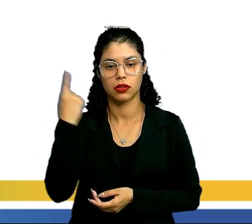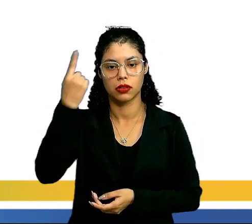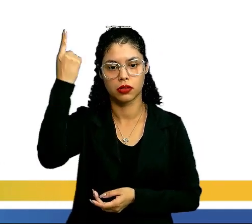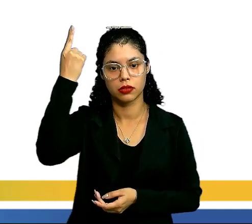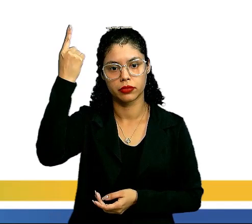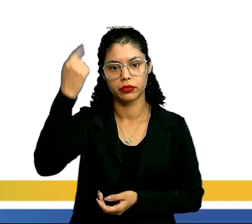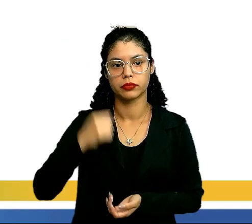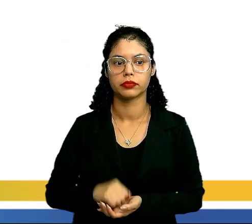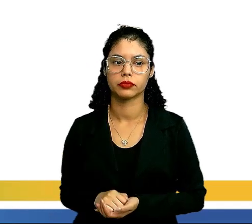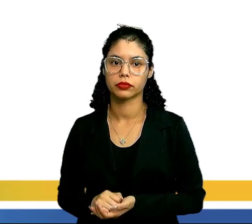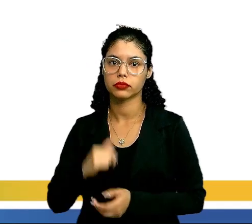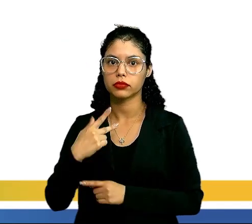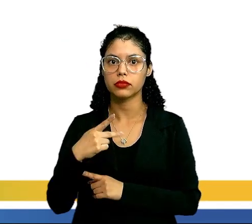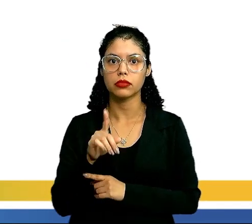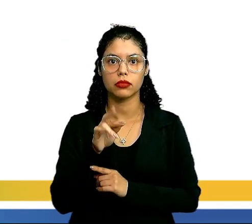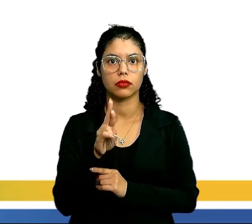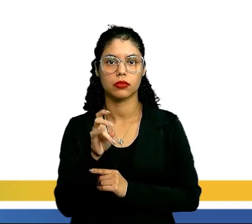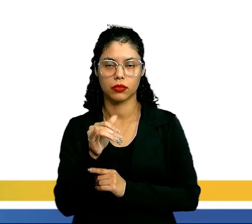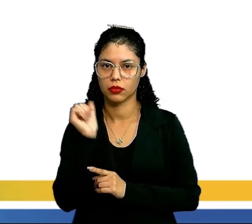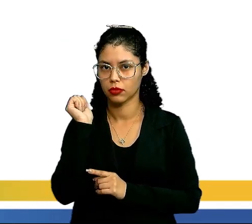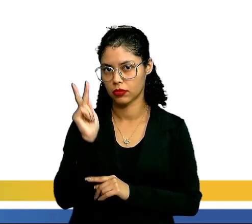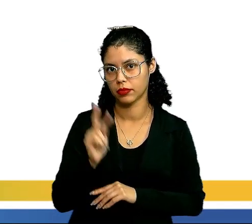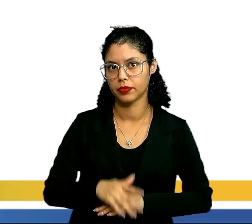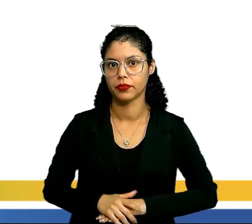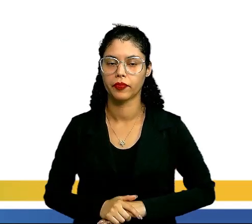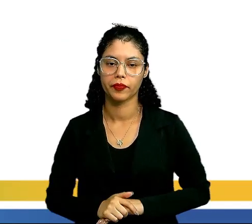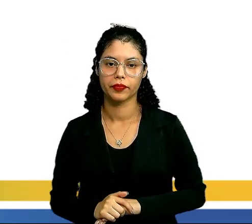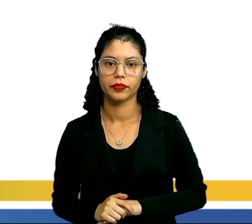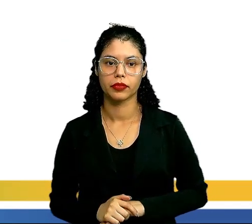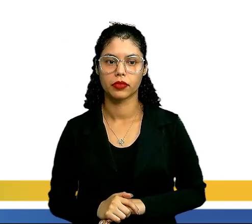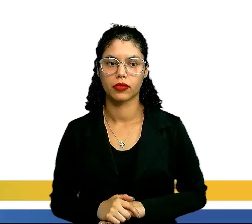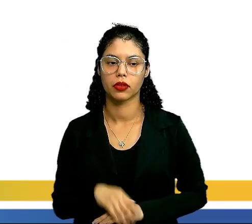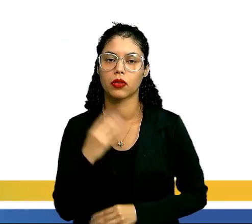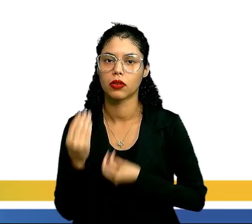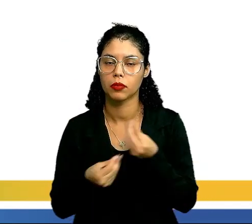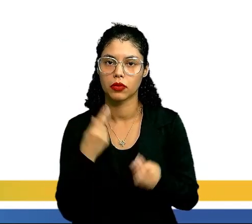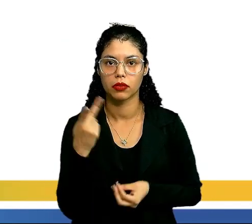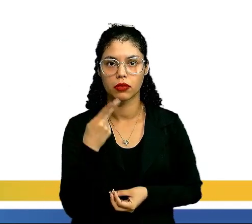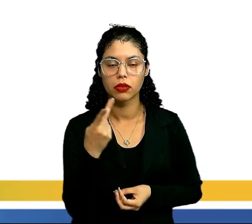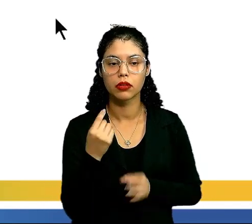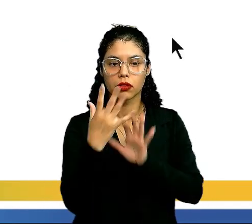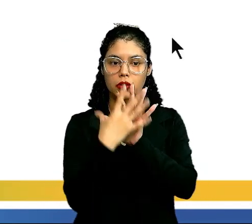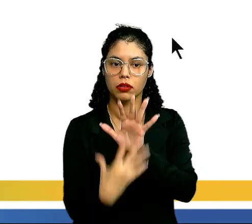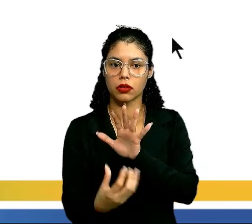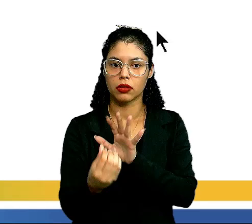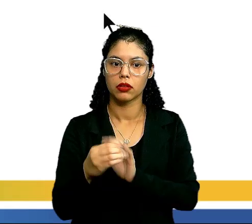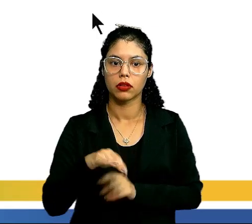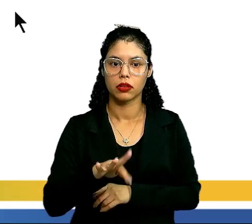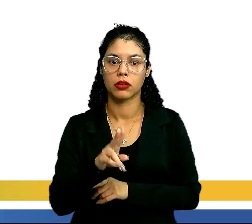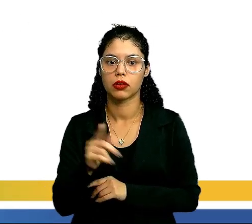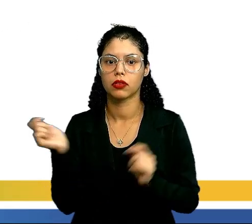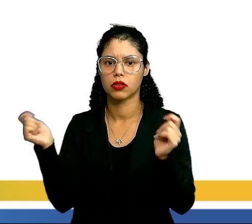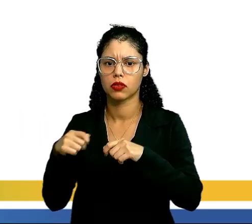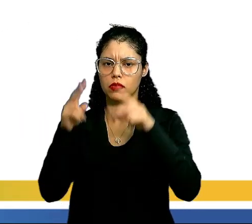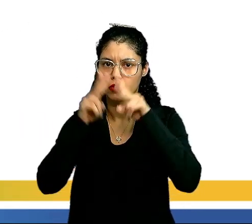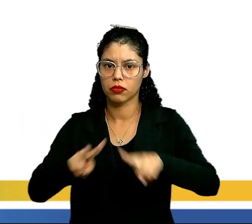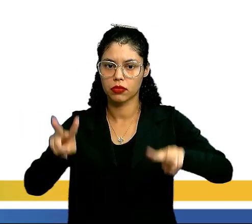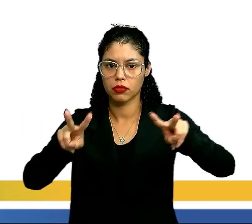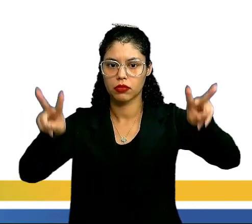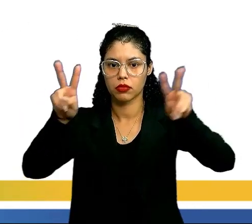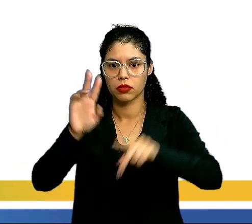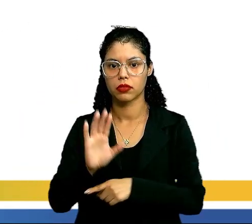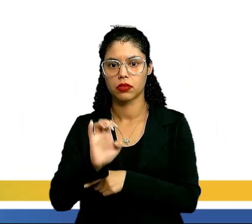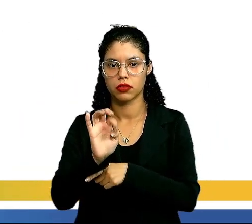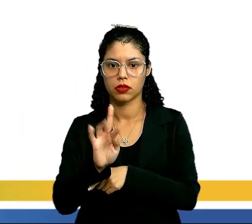seja, nas regiões polares. Ok, pessoal? Bem, como eu estava dizendo, a projeção de Mercator possui